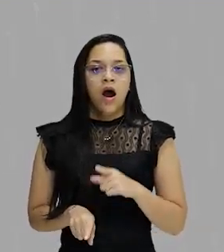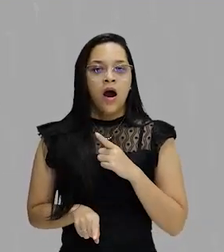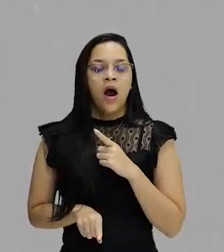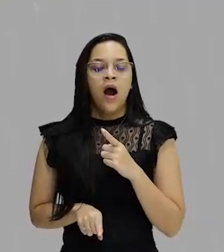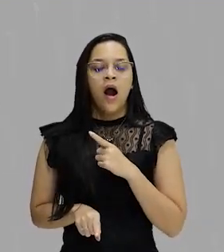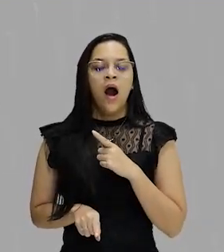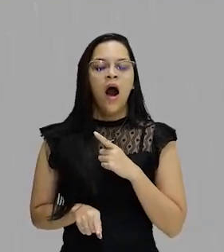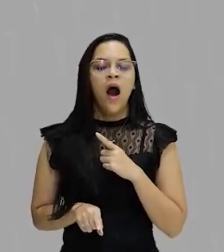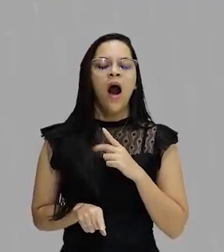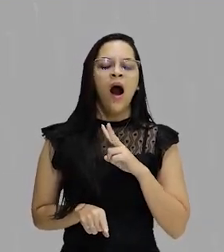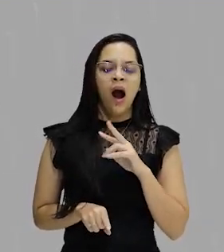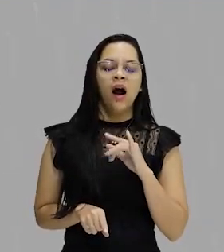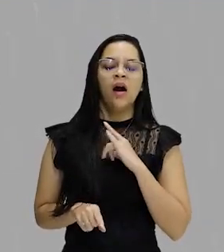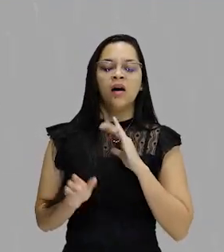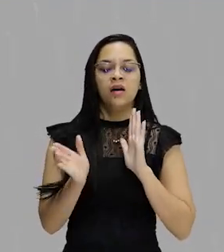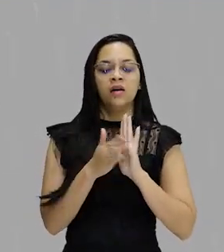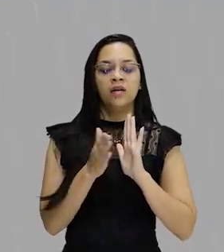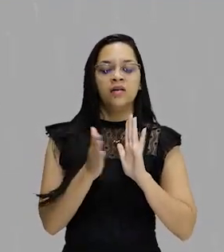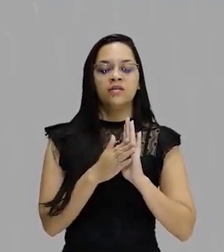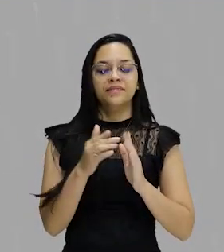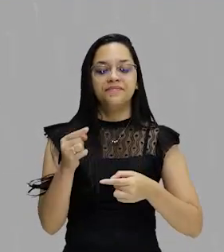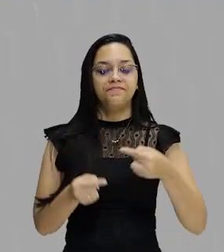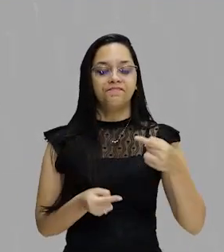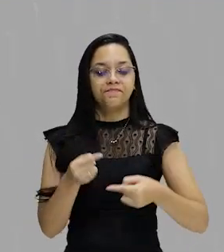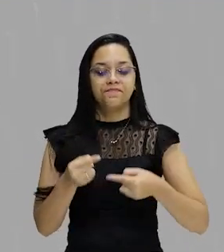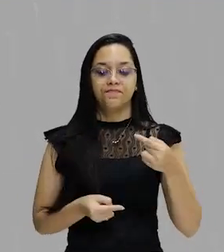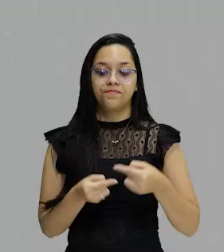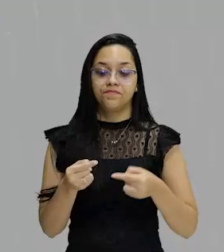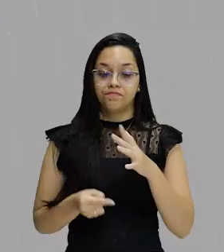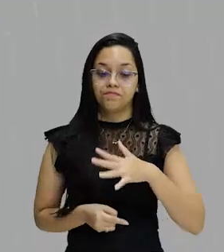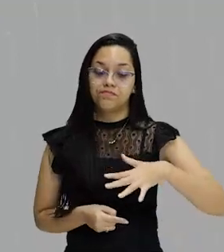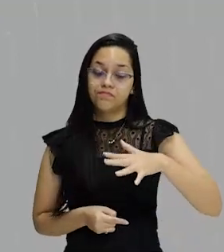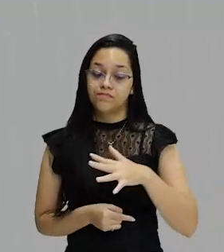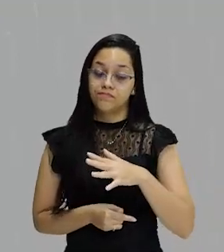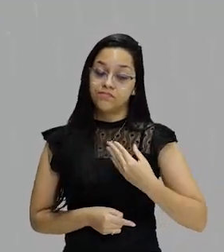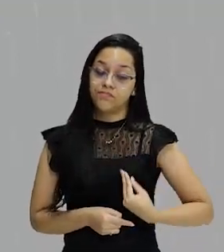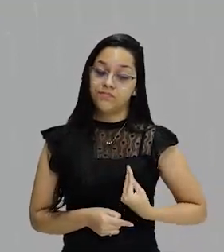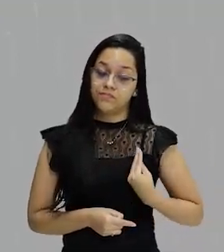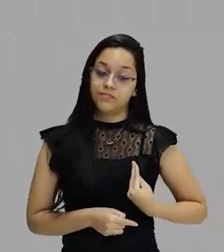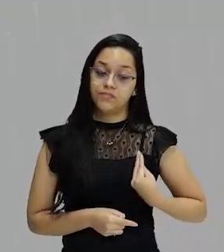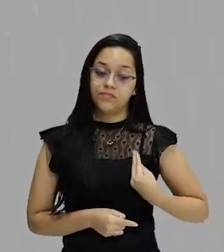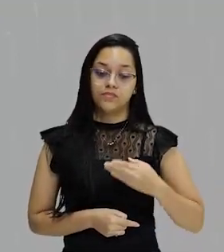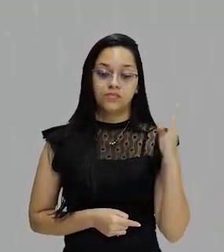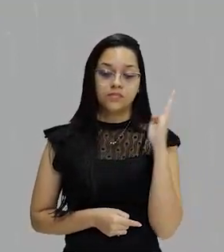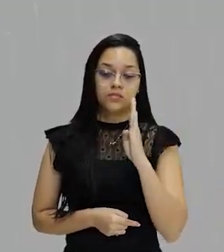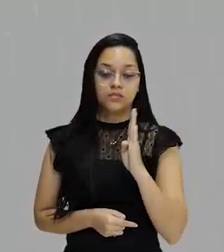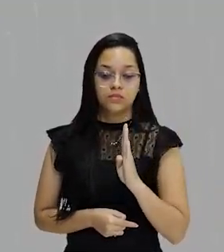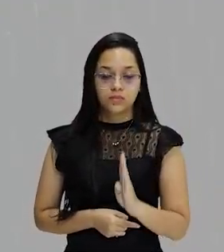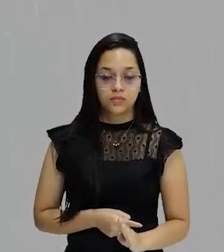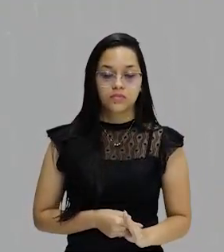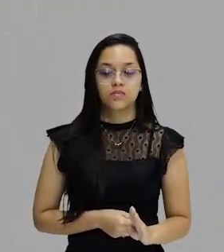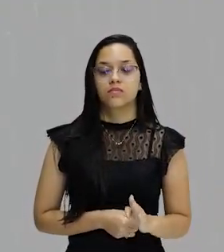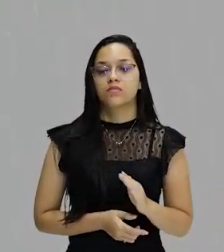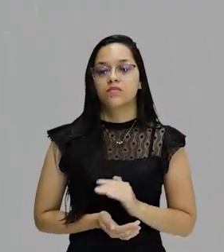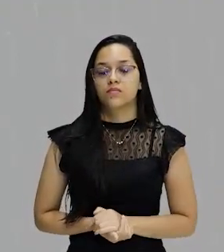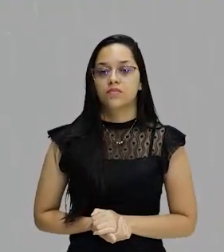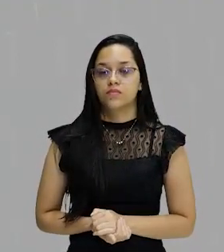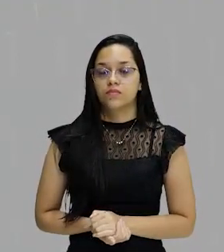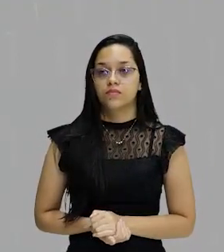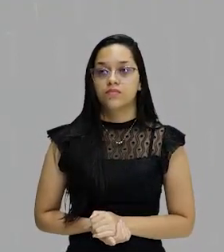revolucionário onde ele vai propor debater, ele vai propor discutir a realidade